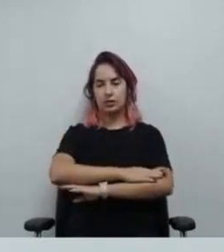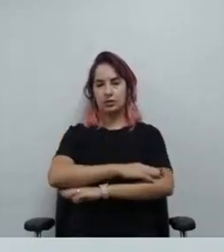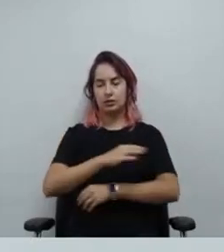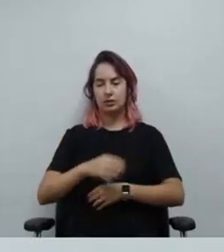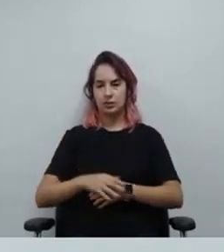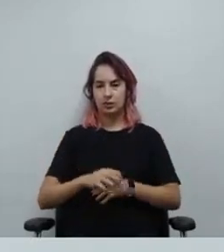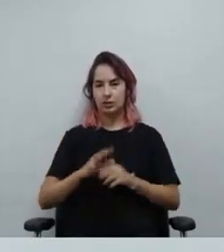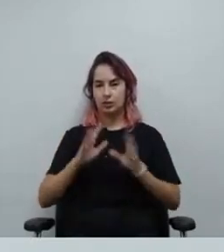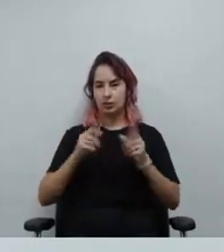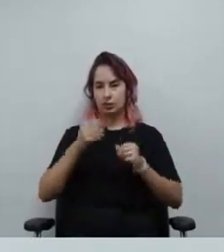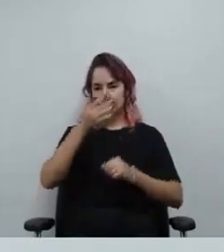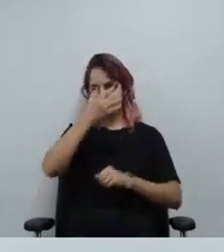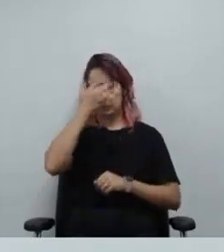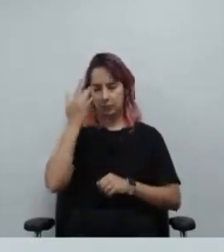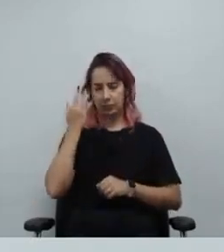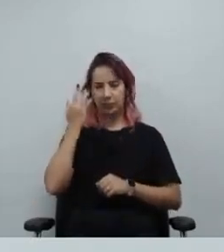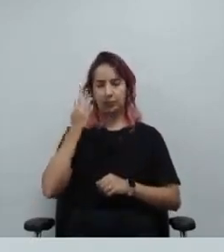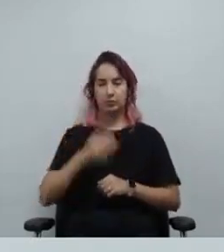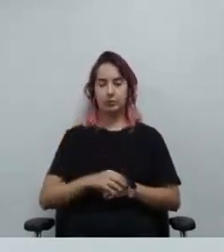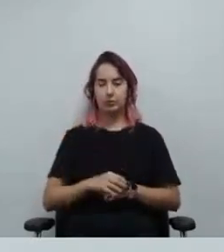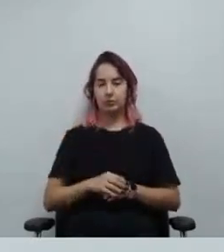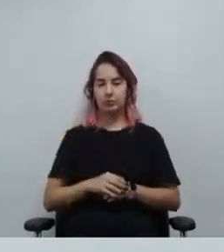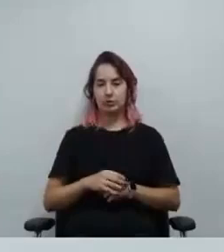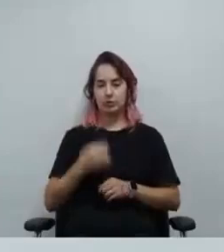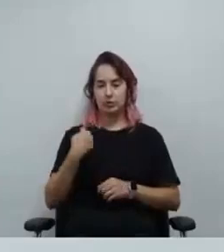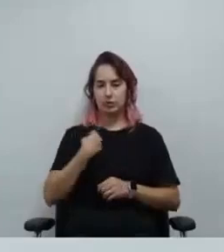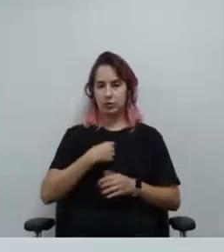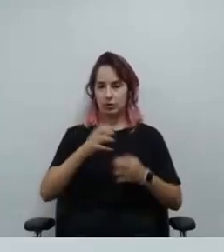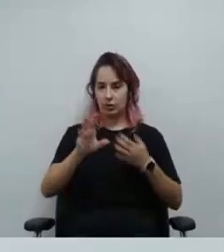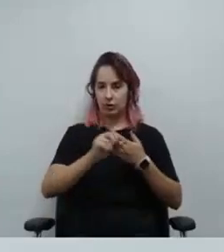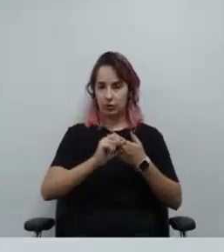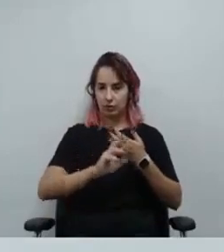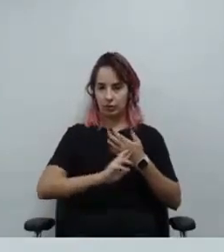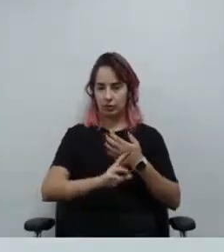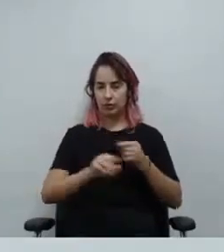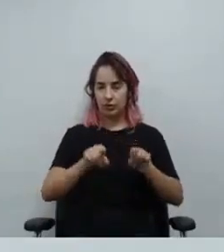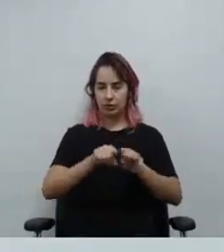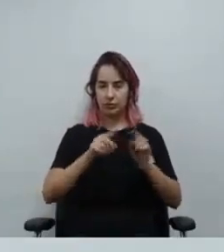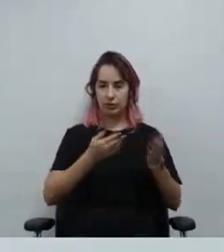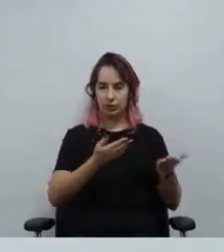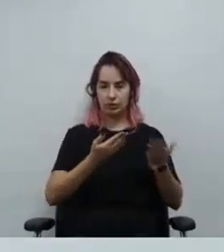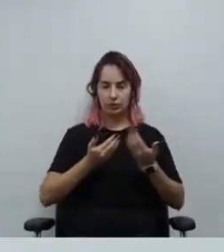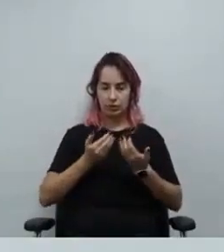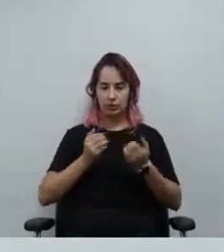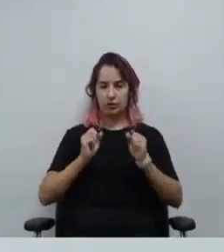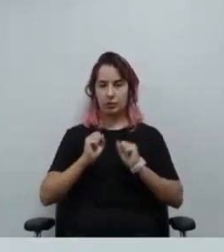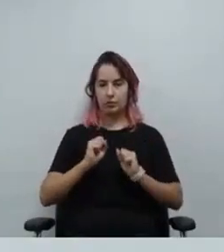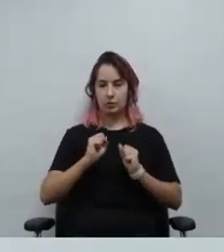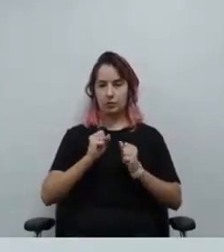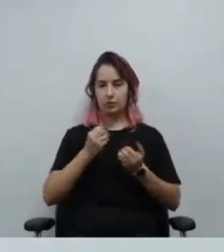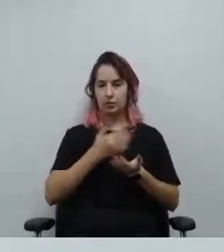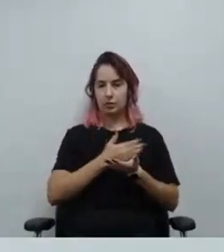Público Geral, nosso corregedor e nossa ouvidora também serão convidados para a abertura